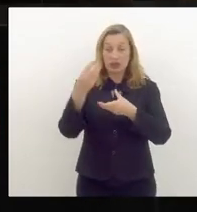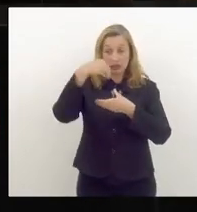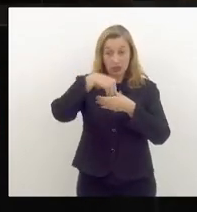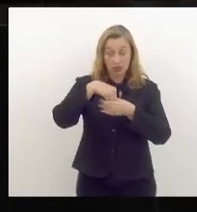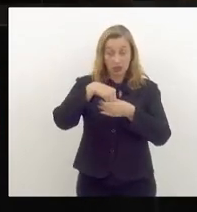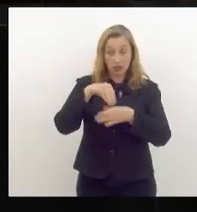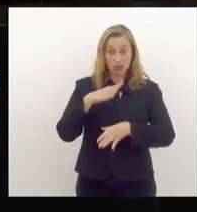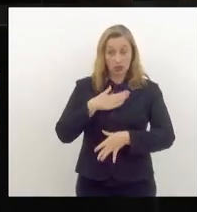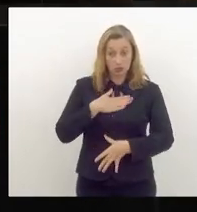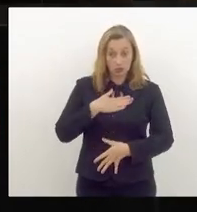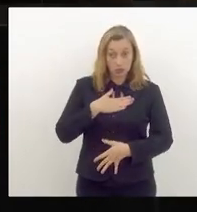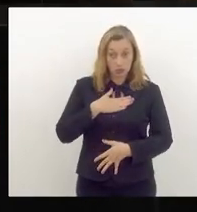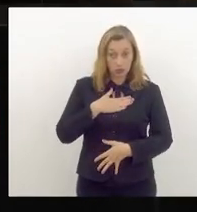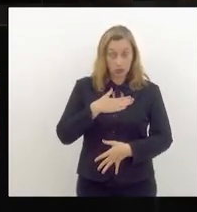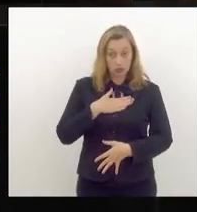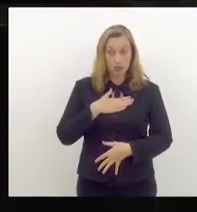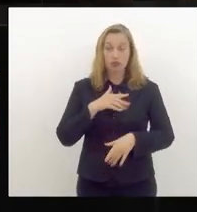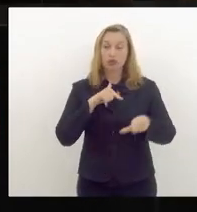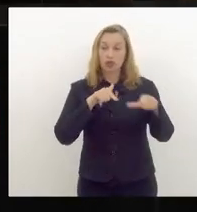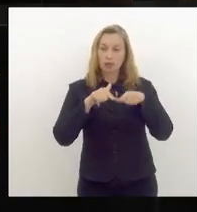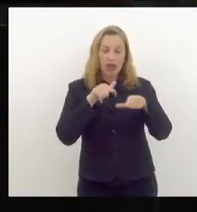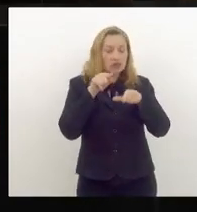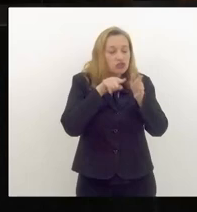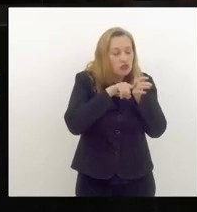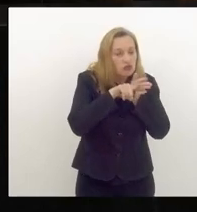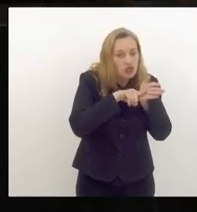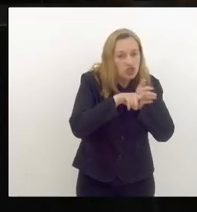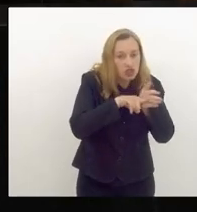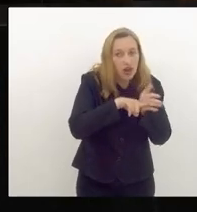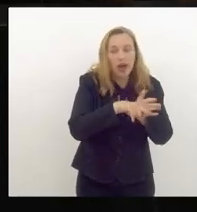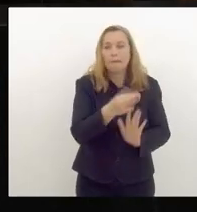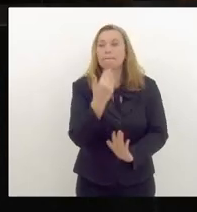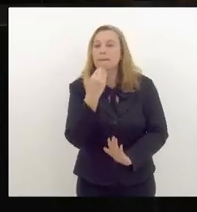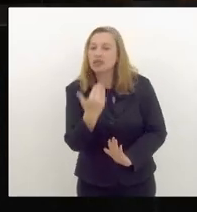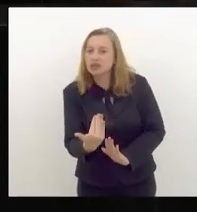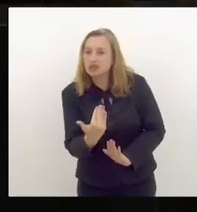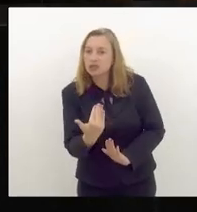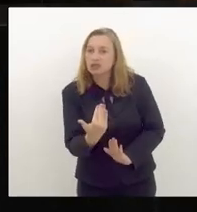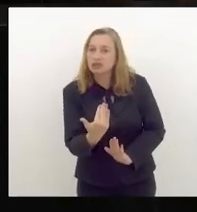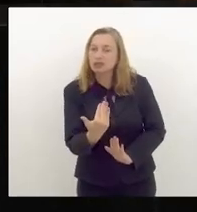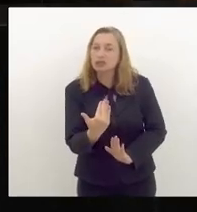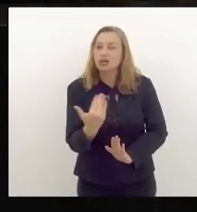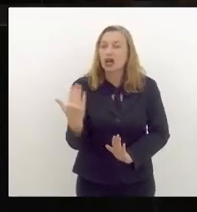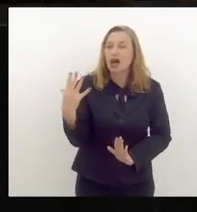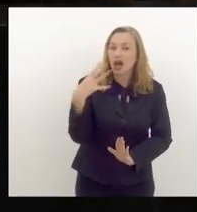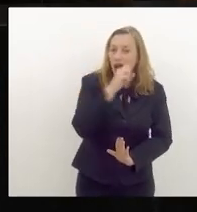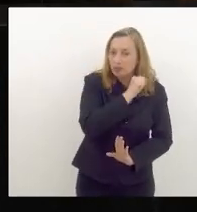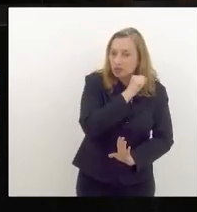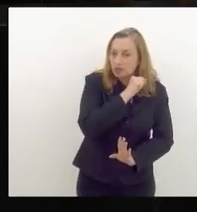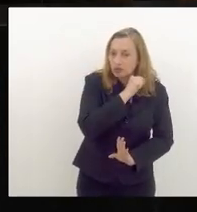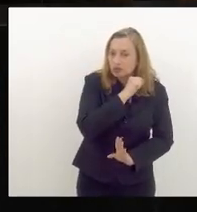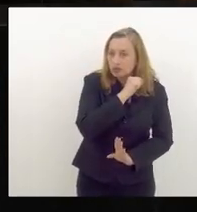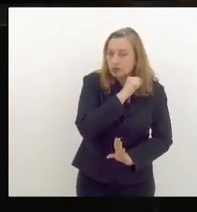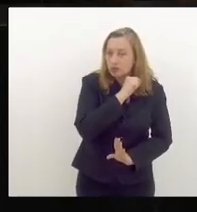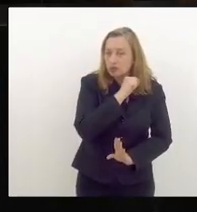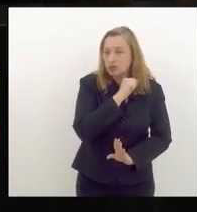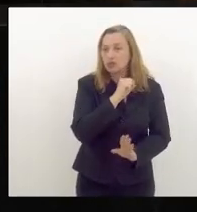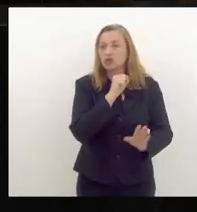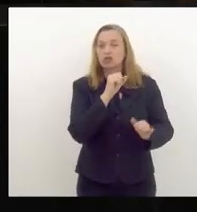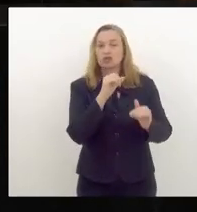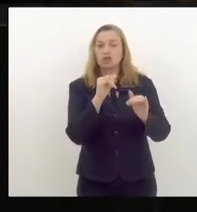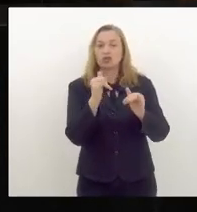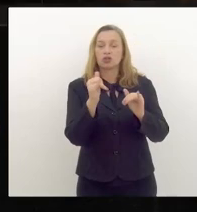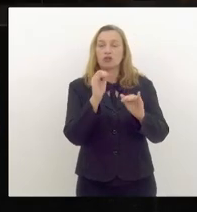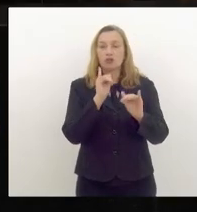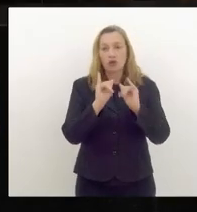meu mundo de fiscalizar solicitando de maneira imediata as seguintes